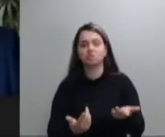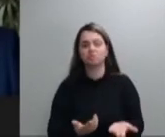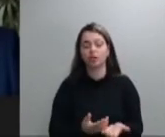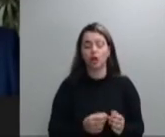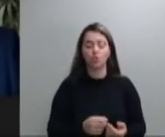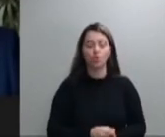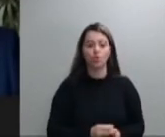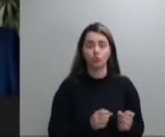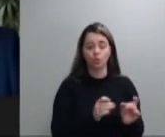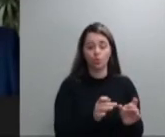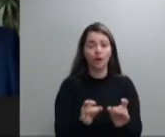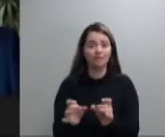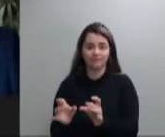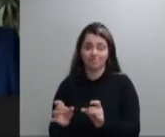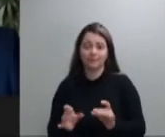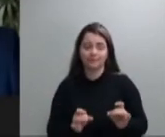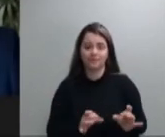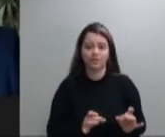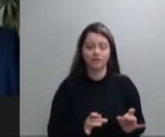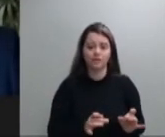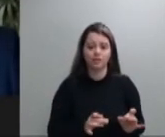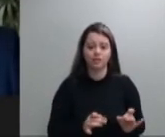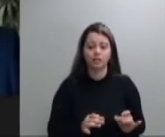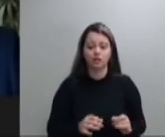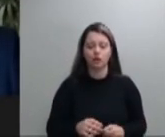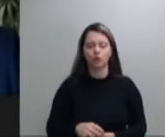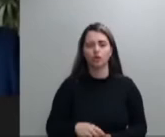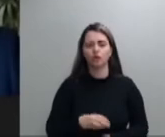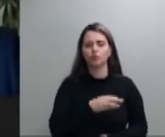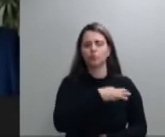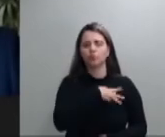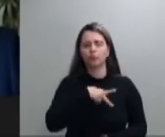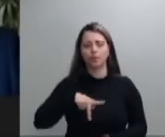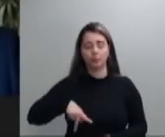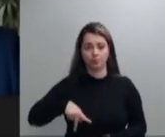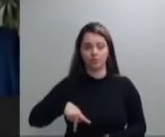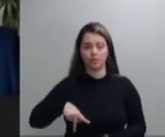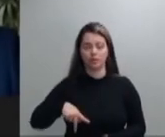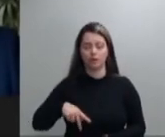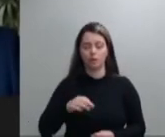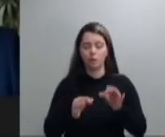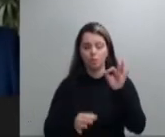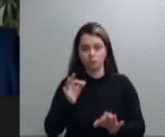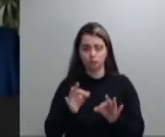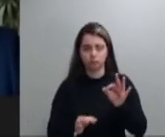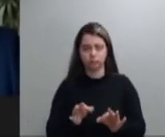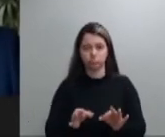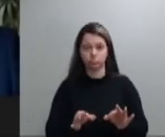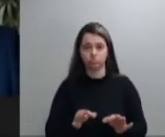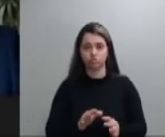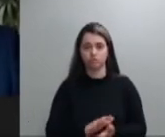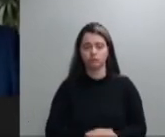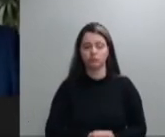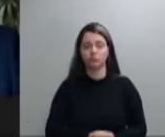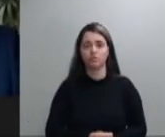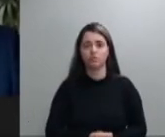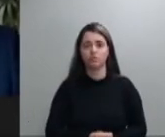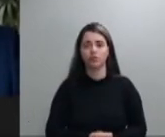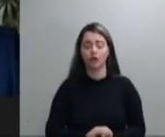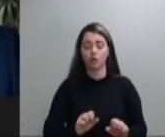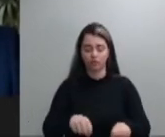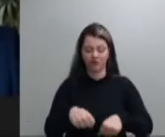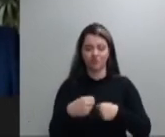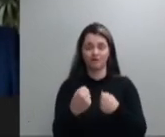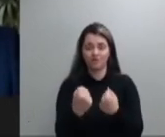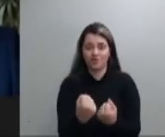salvo engano pelo Ministério da Justiça salvo engano bom o Departamento Nacional de Comércio que é merecedor dos maiores incômodos elogios